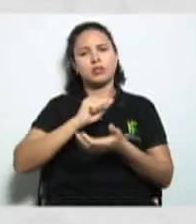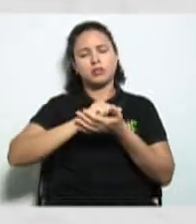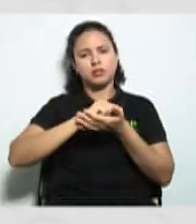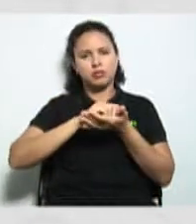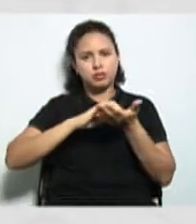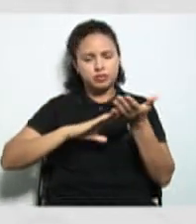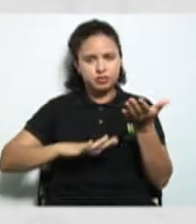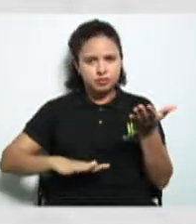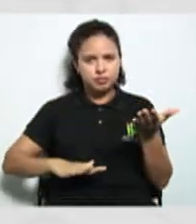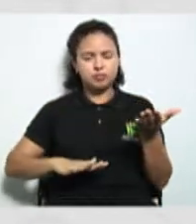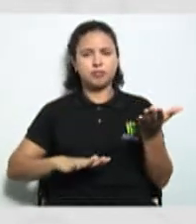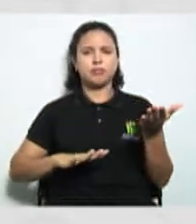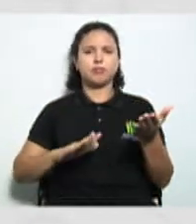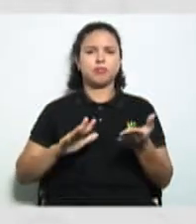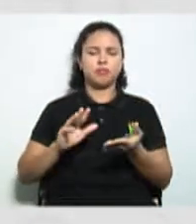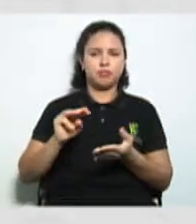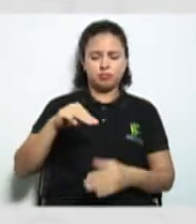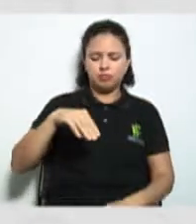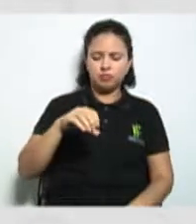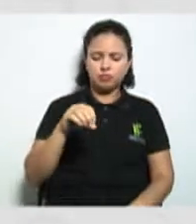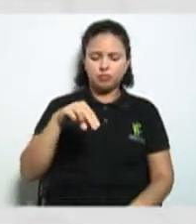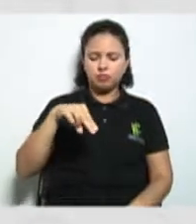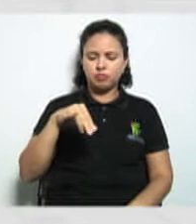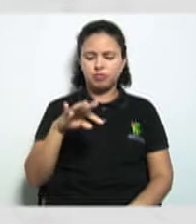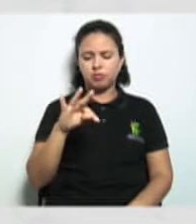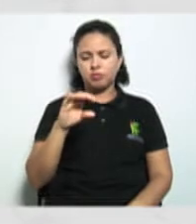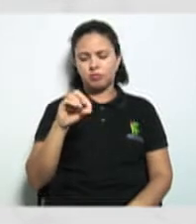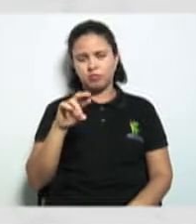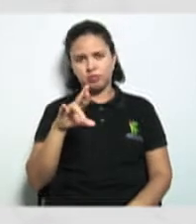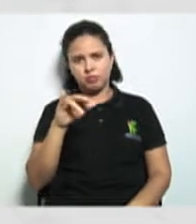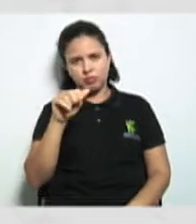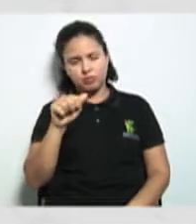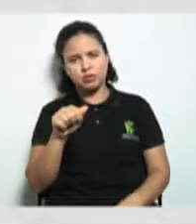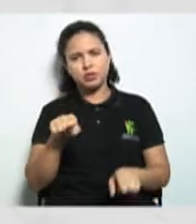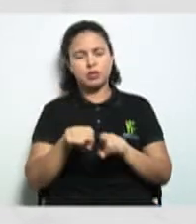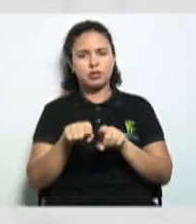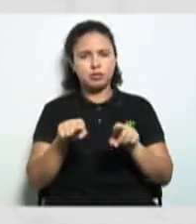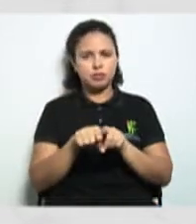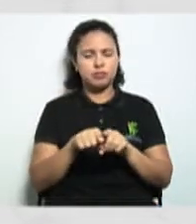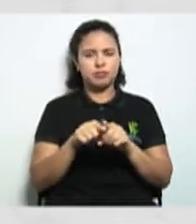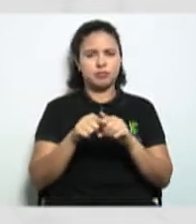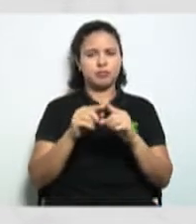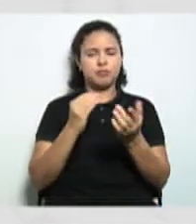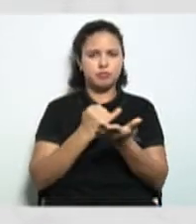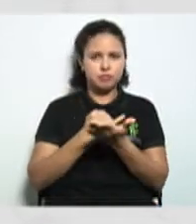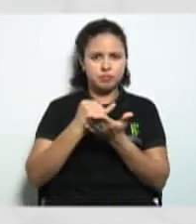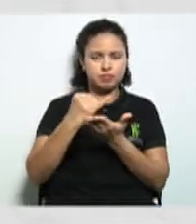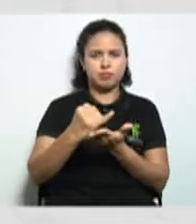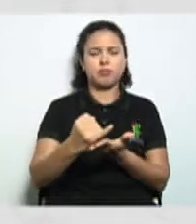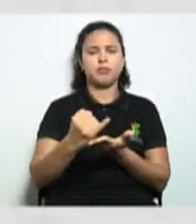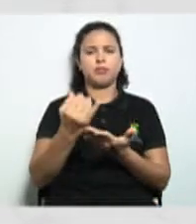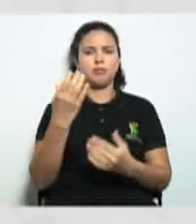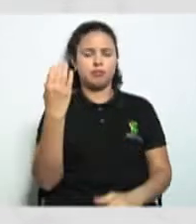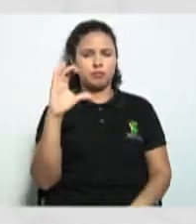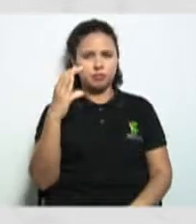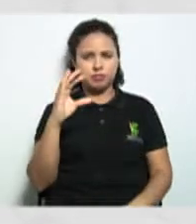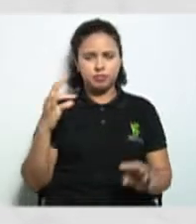de monitoria, programas ou projetos de iniciação científica ou